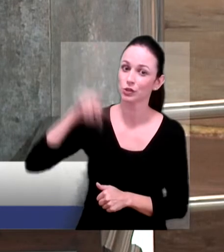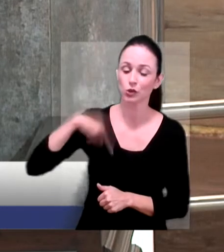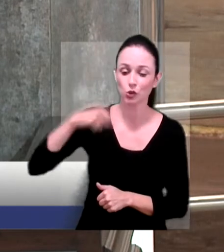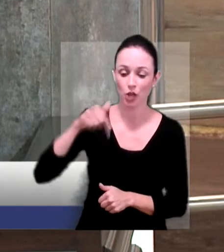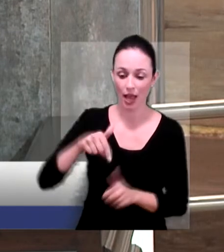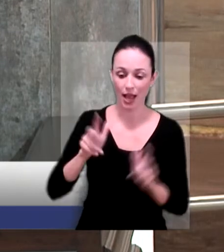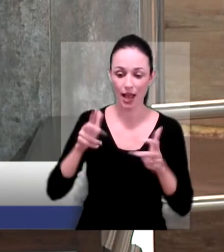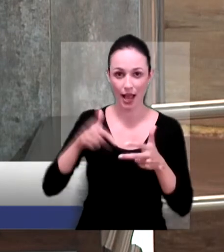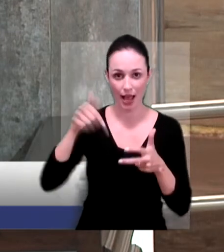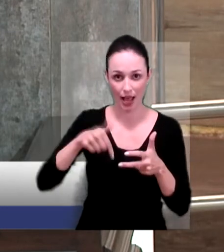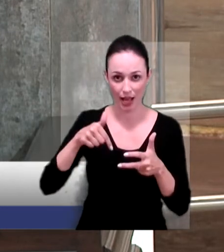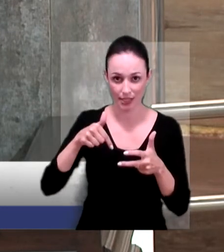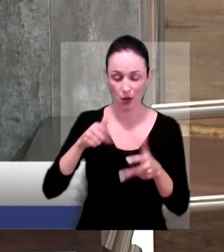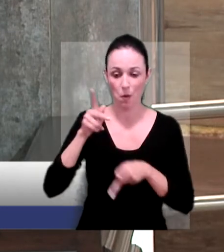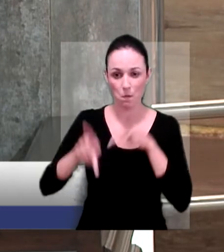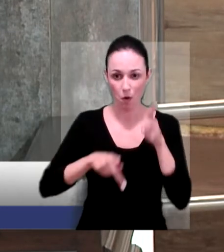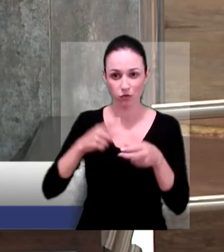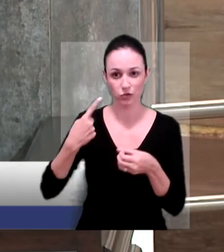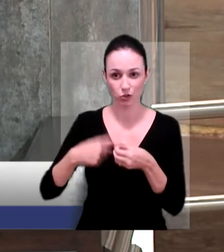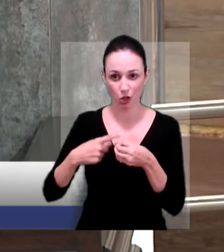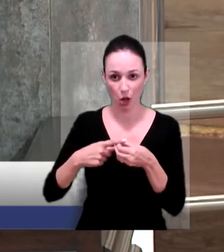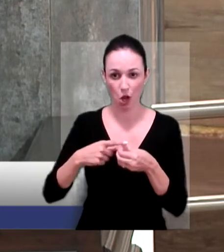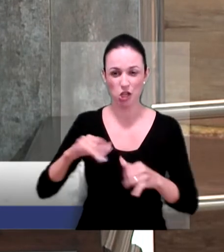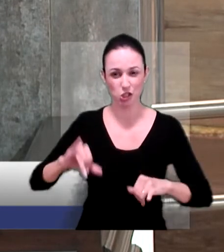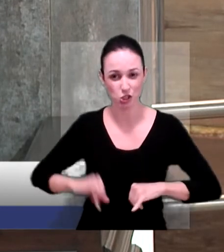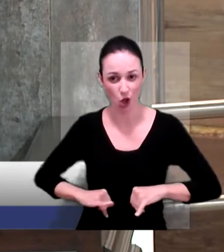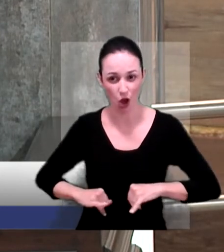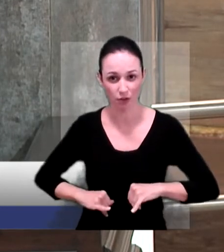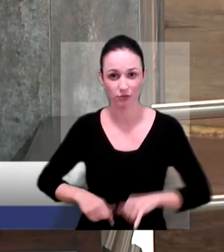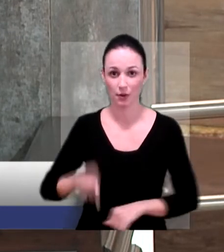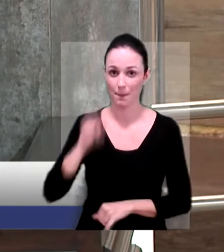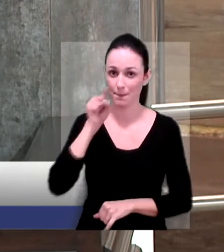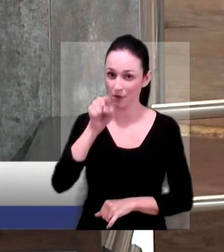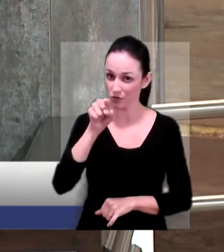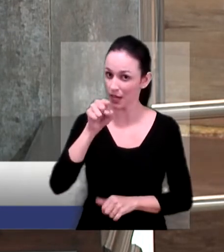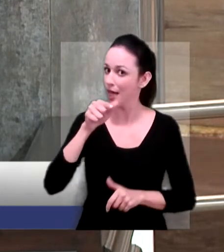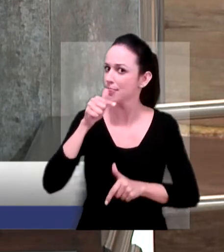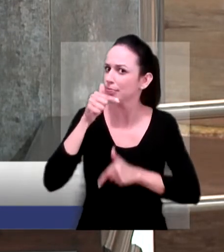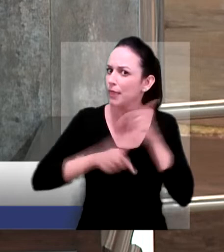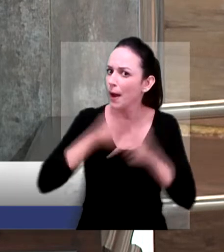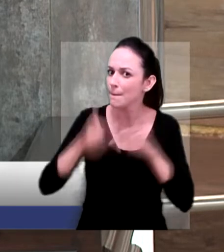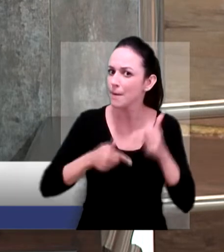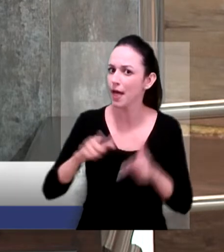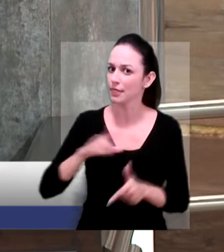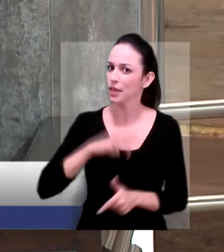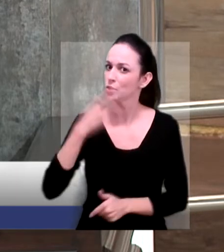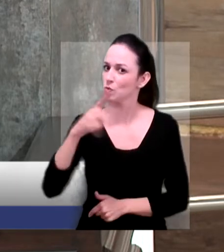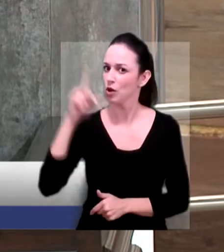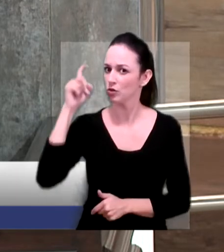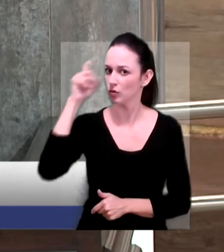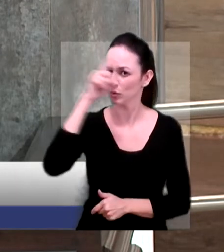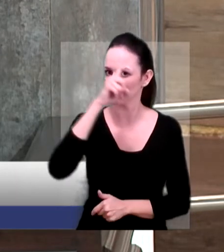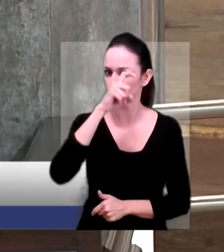pela população que sofre, para você, trabalhador que tem suas dificuldades. E por último,